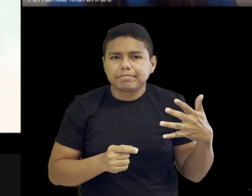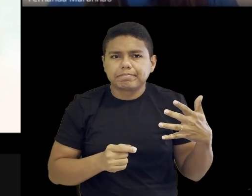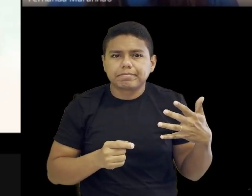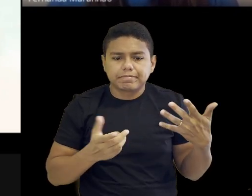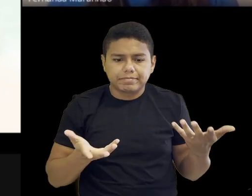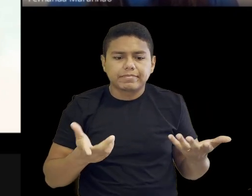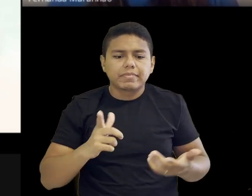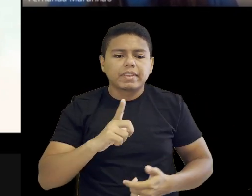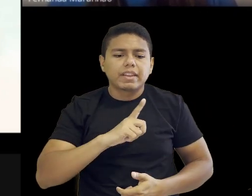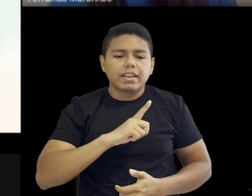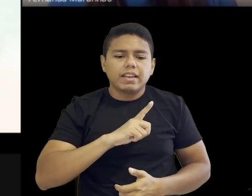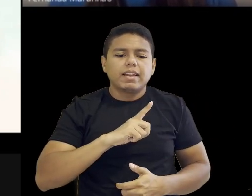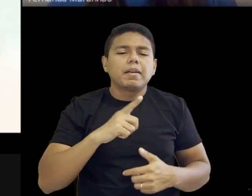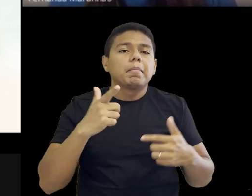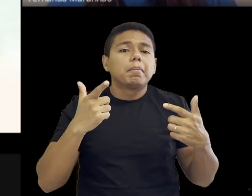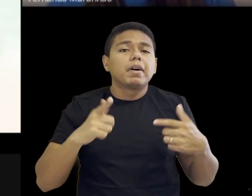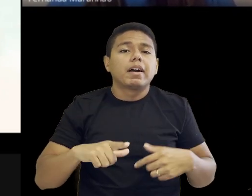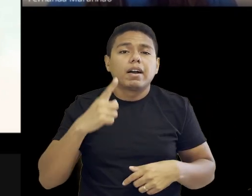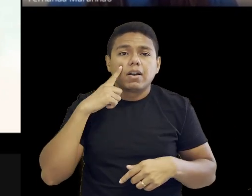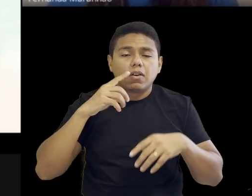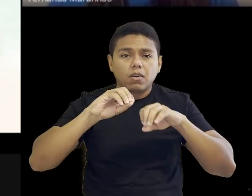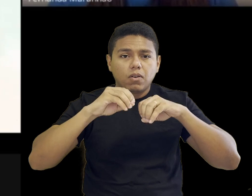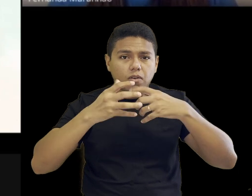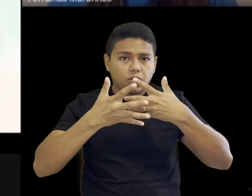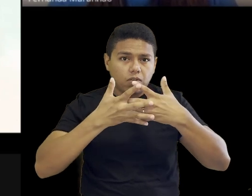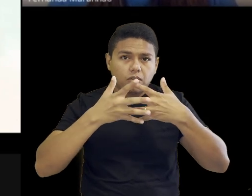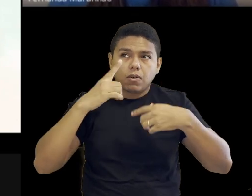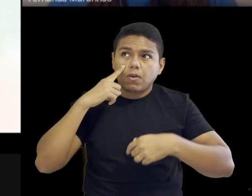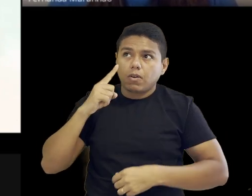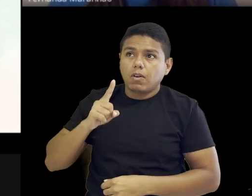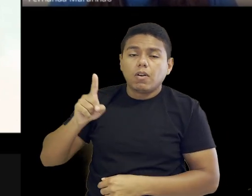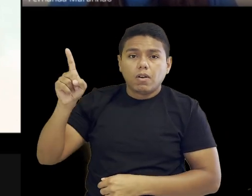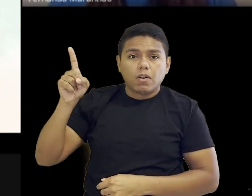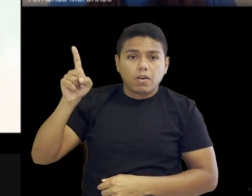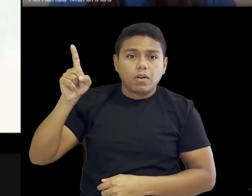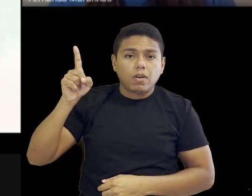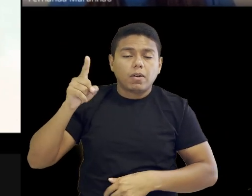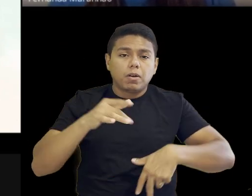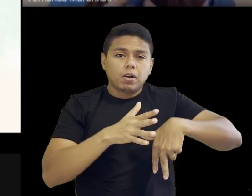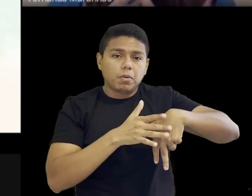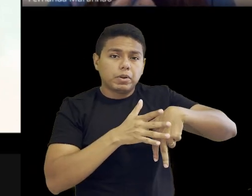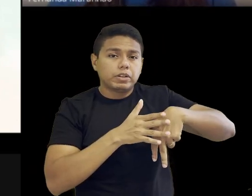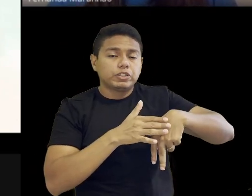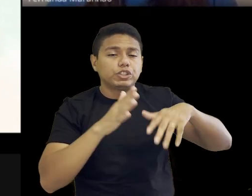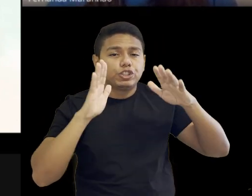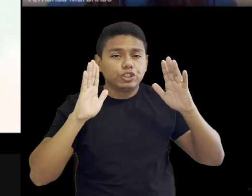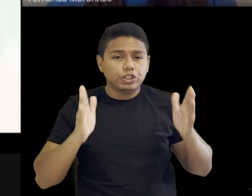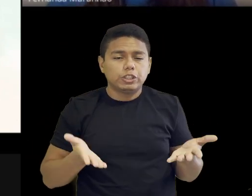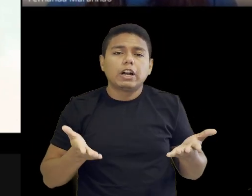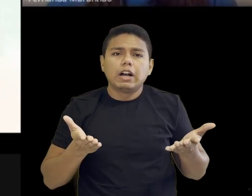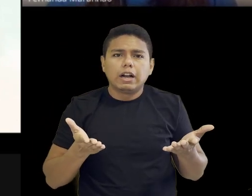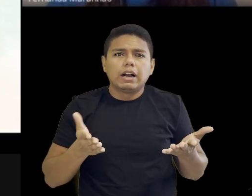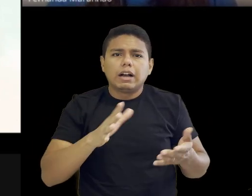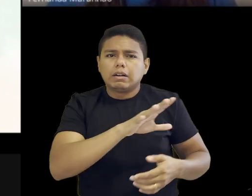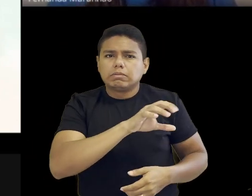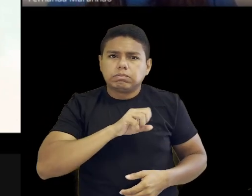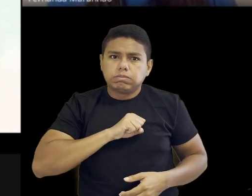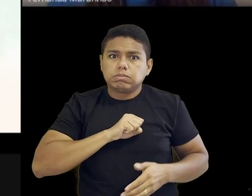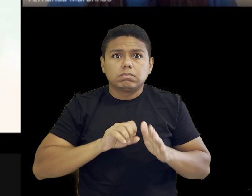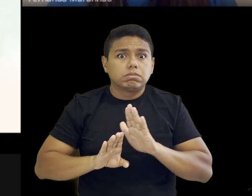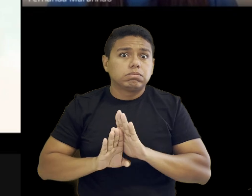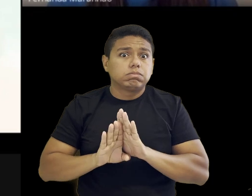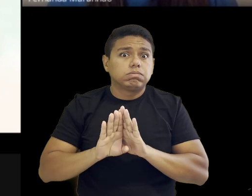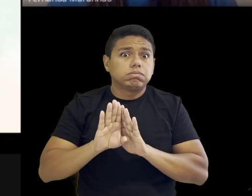Os quadros de sepse franca e choque séptico também podem ser encontrados, então o paciente já chegar num estágio